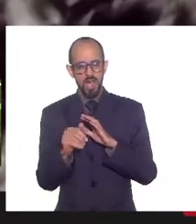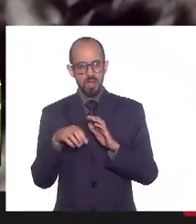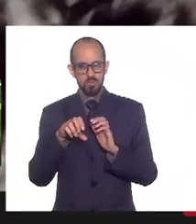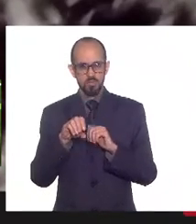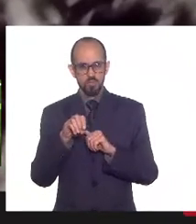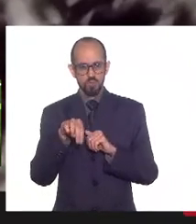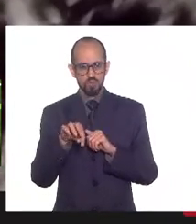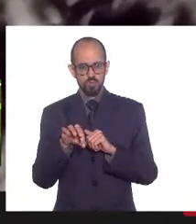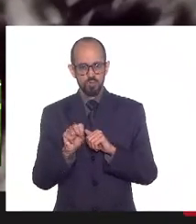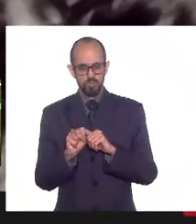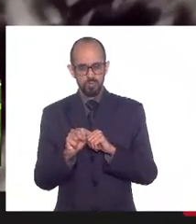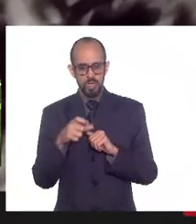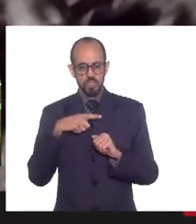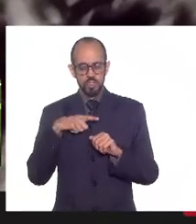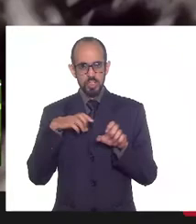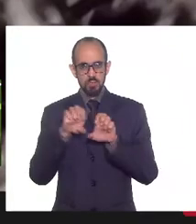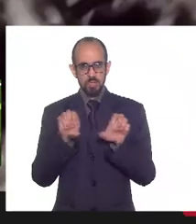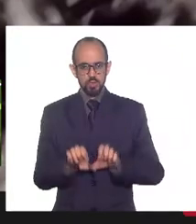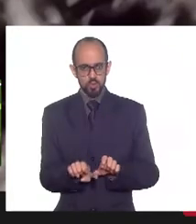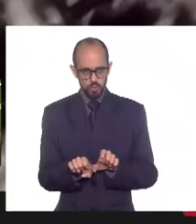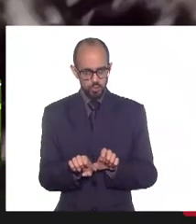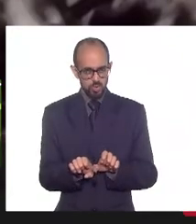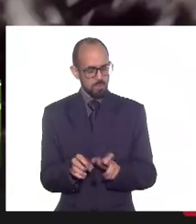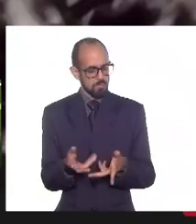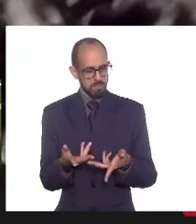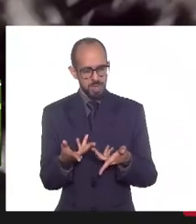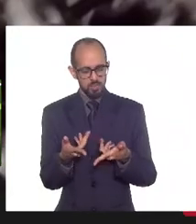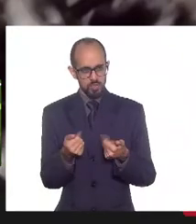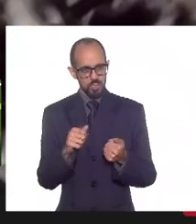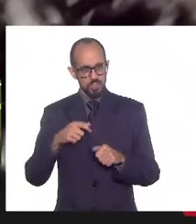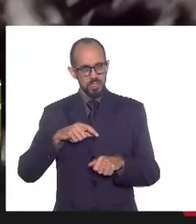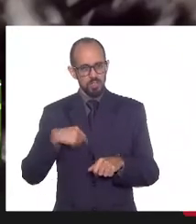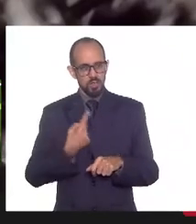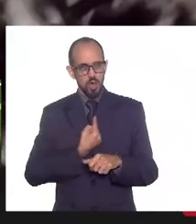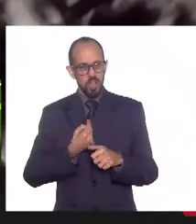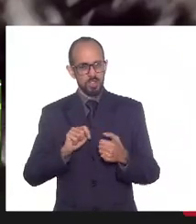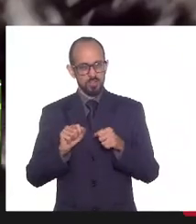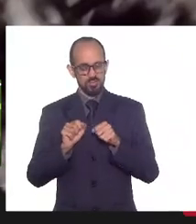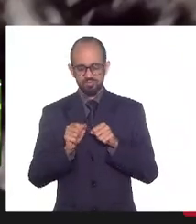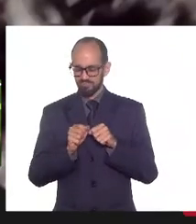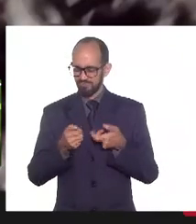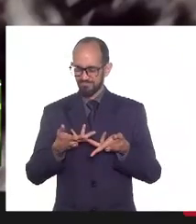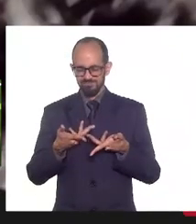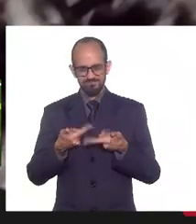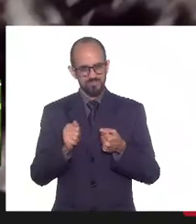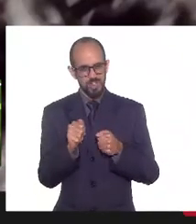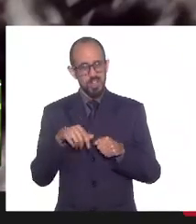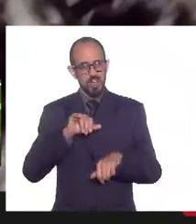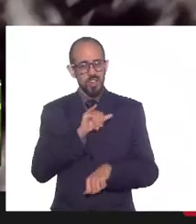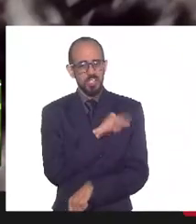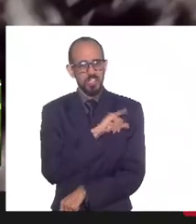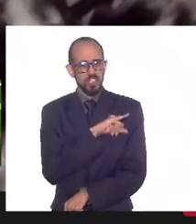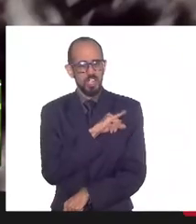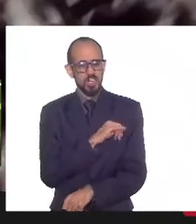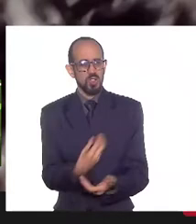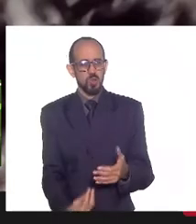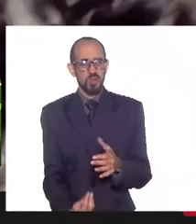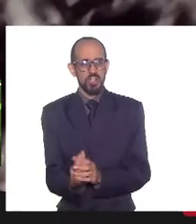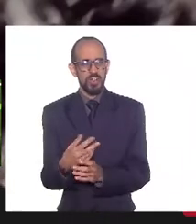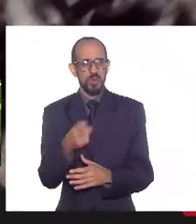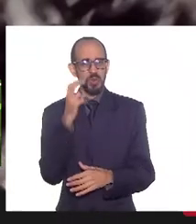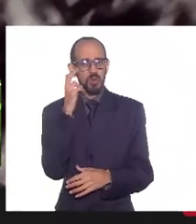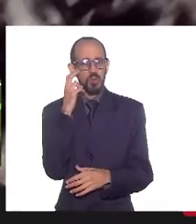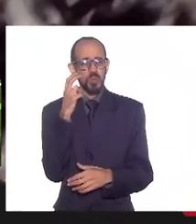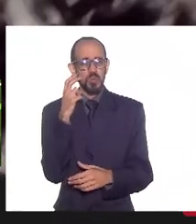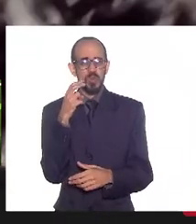uma estrutura de cultura extraordinária, né? Nós somos pródigos, o Brasil, no estado do Rio de Janeiro, produz cultura de uma maneira extraordinária, é o